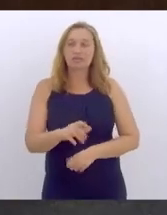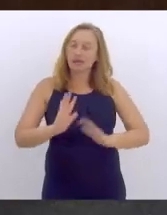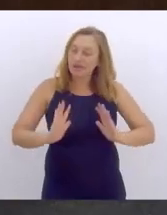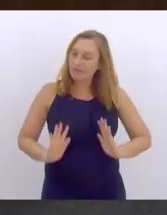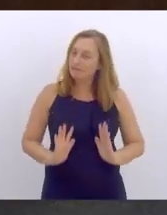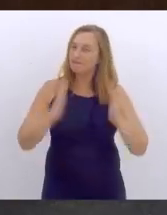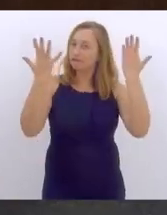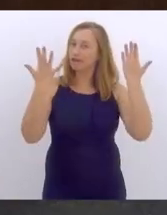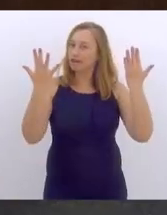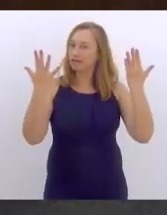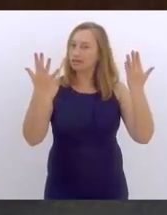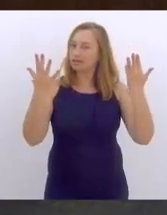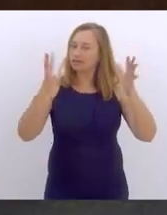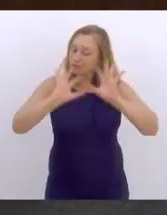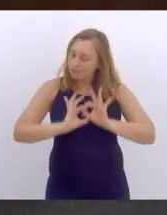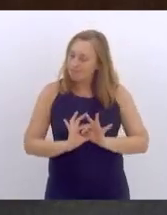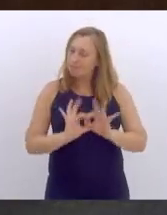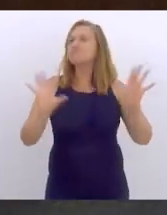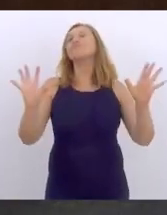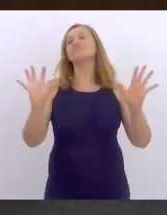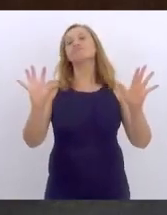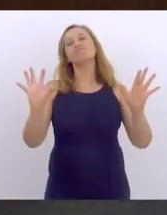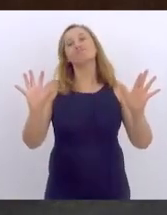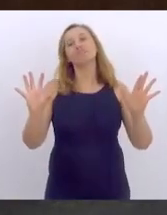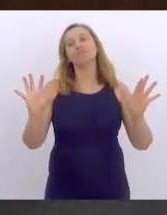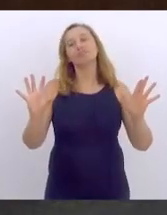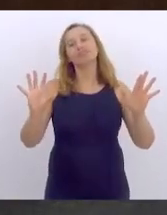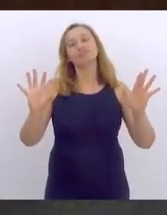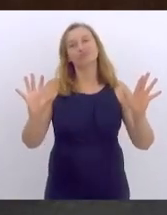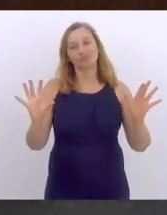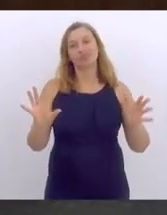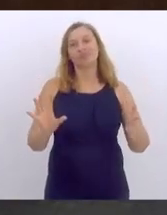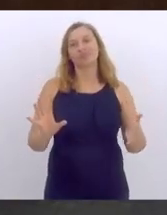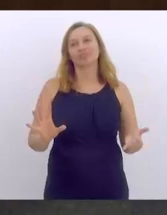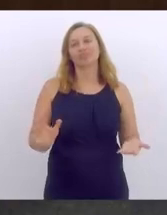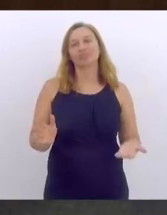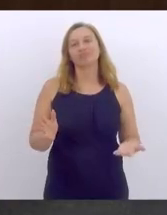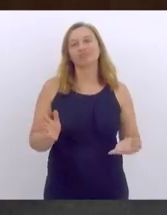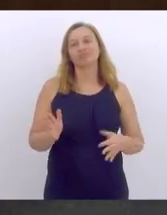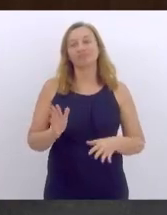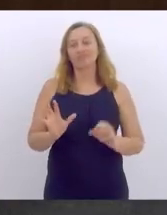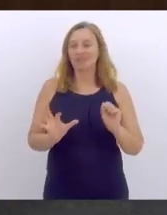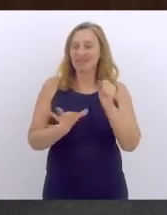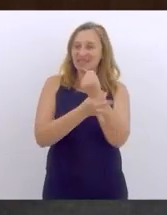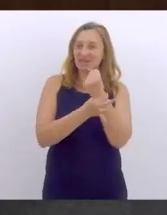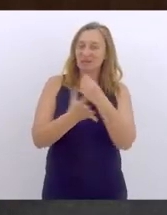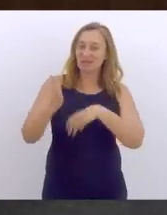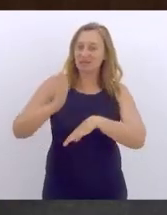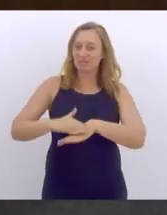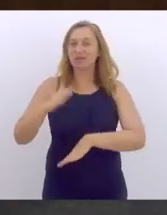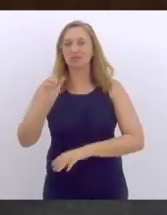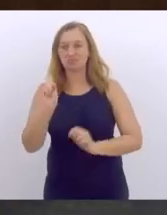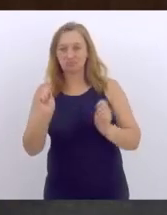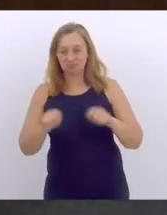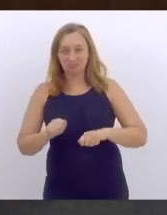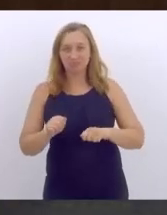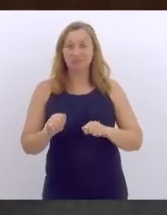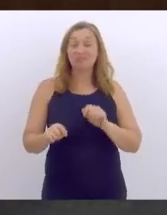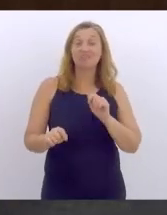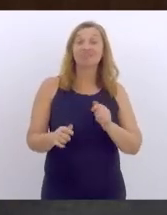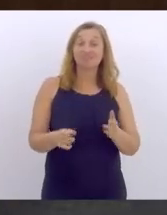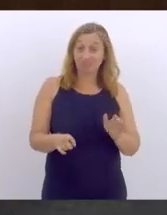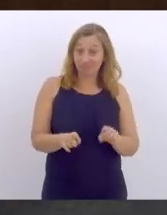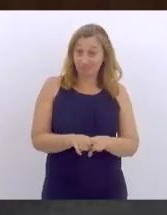festa seja democrática, seja livre e a mais segura possível. Além do